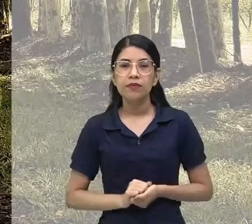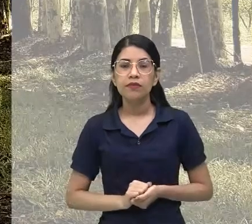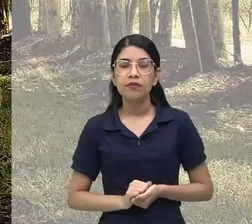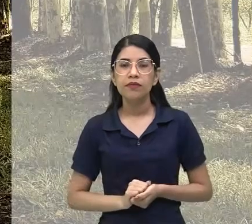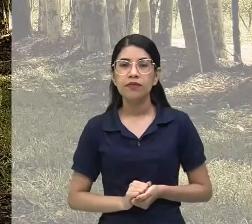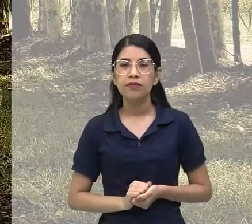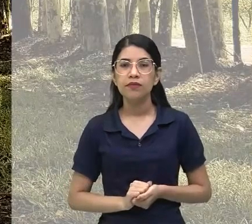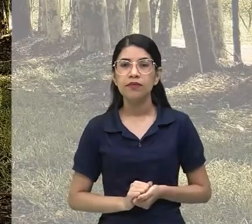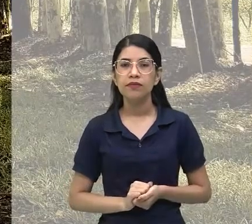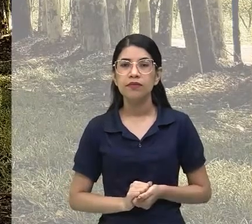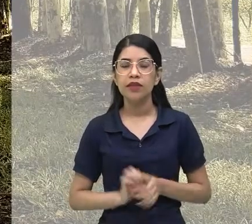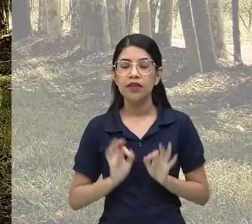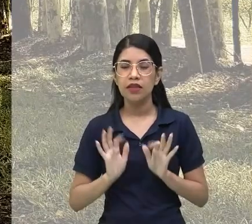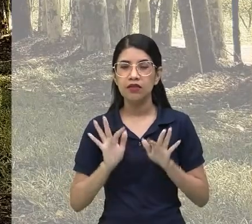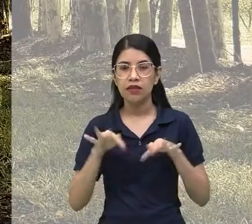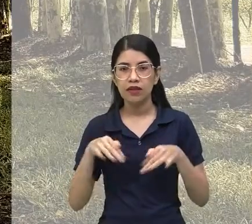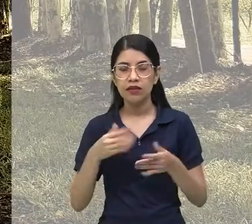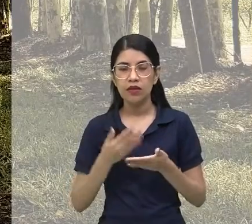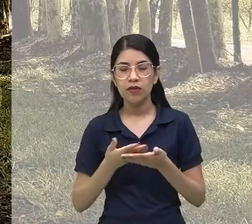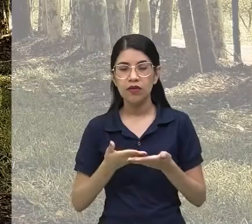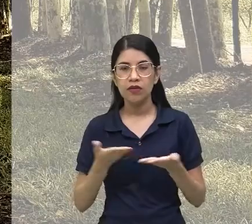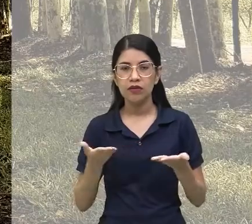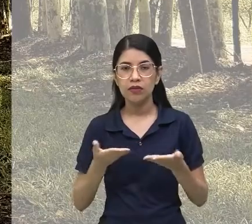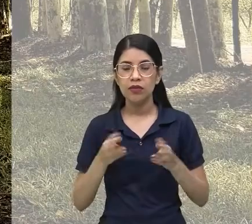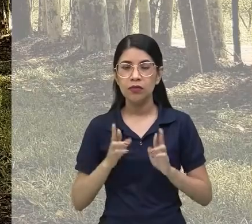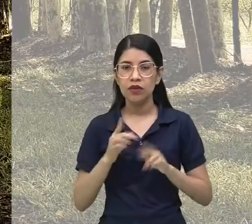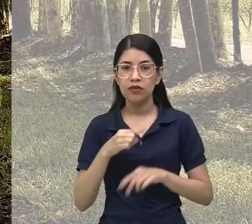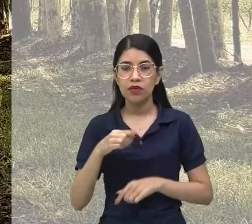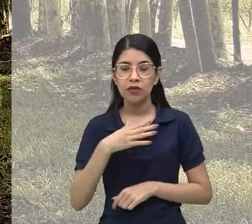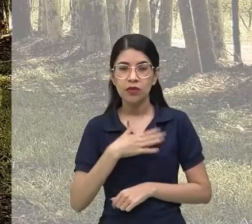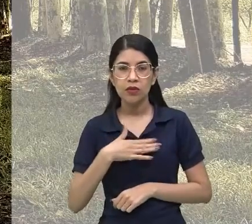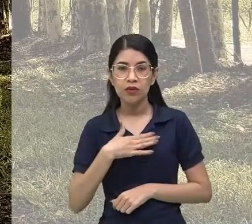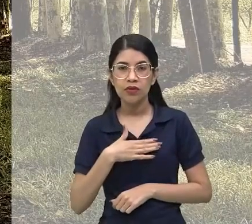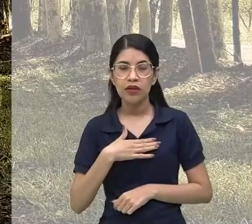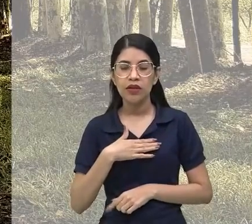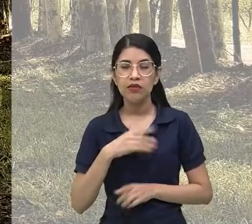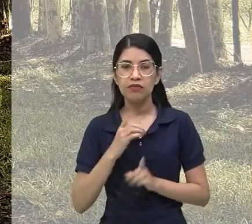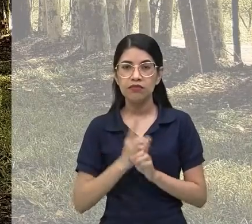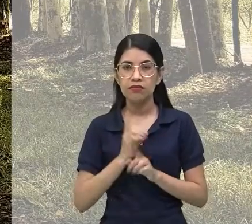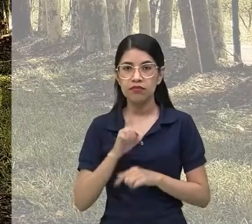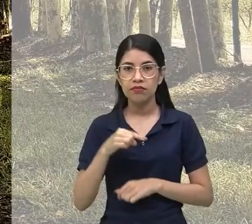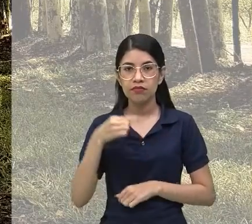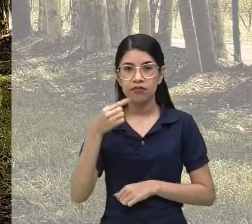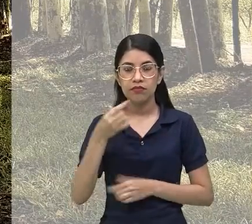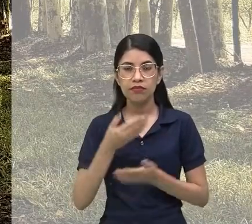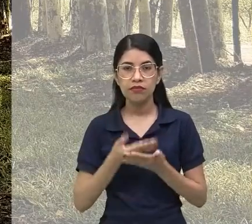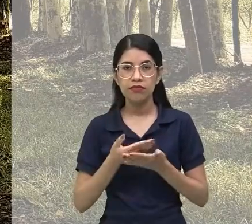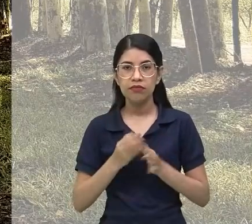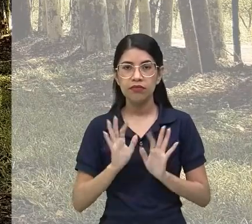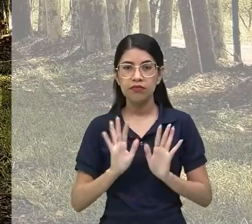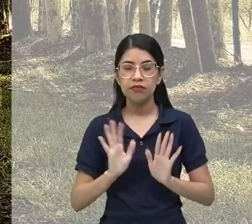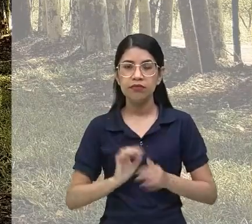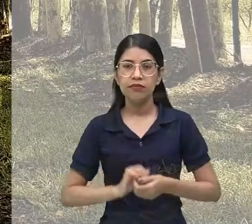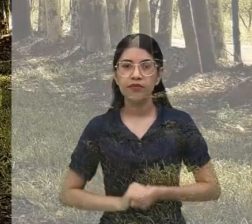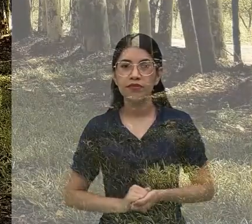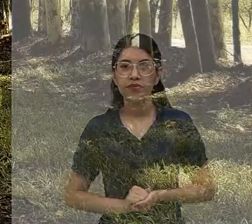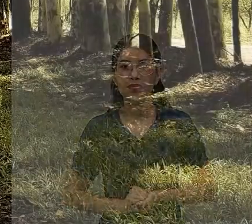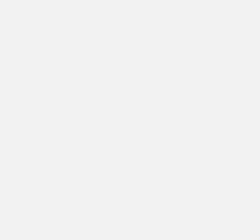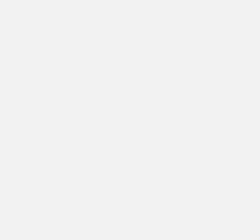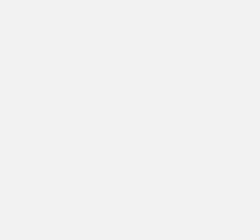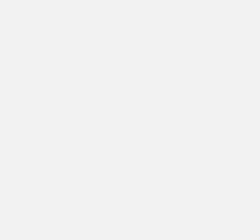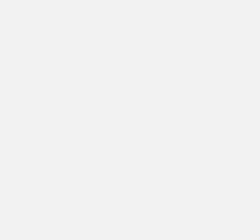bem, pessoal. Chegamos ao final da nossa aula. Eu espero que vocês tenham gostado. E a gente se encontra em outra oportunidade. Tchau, pessoal.